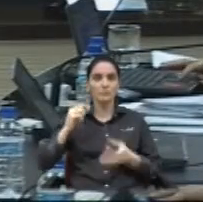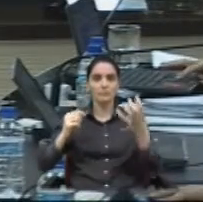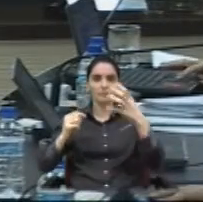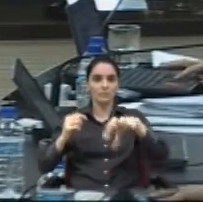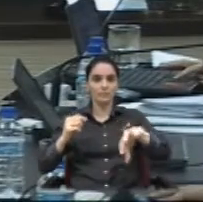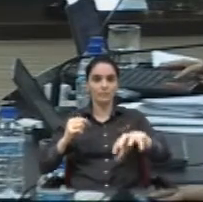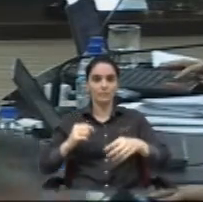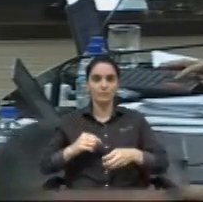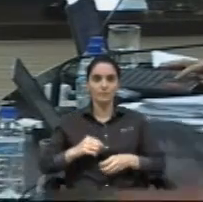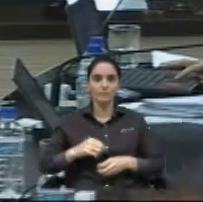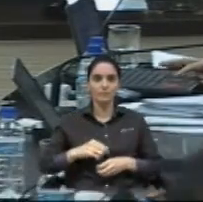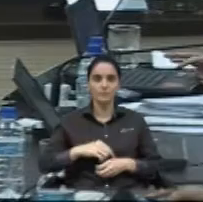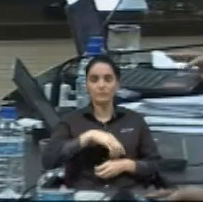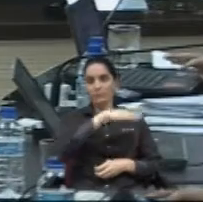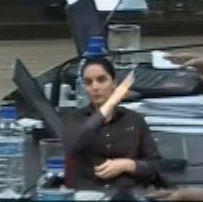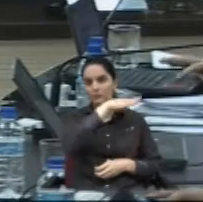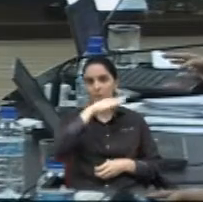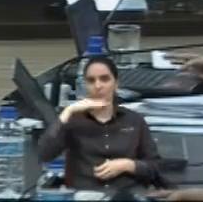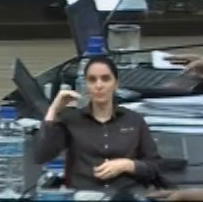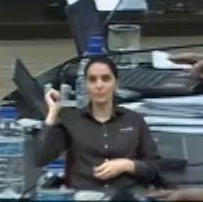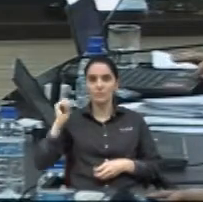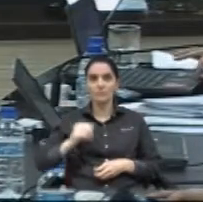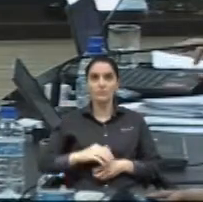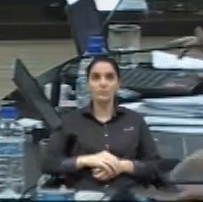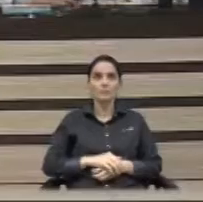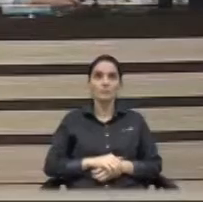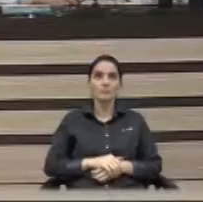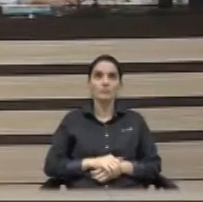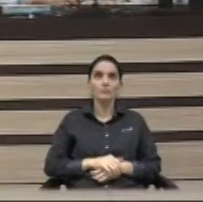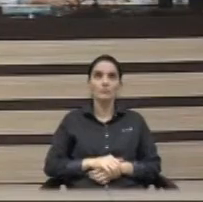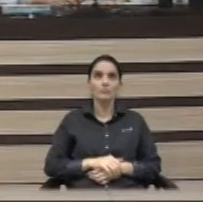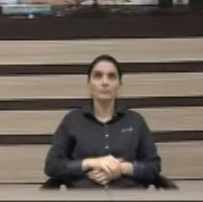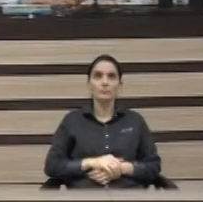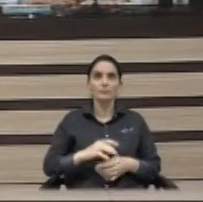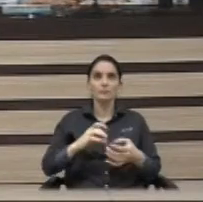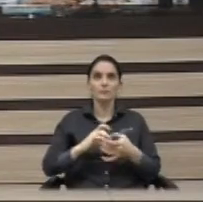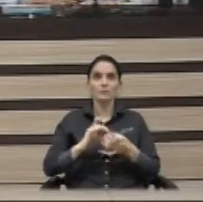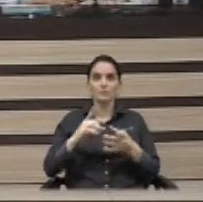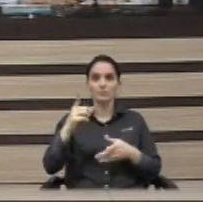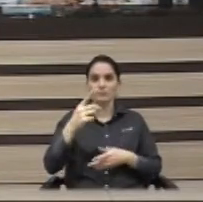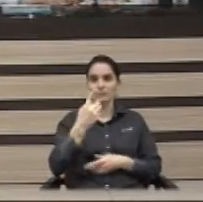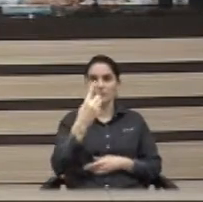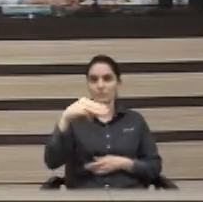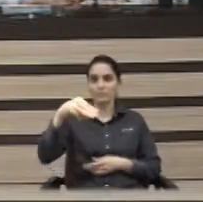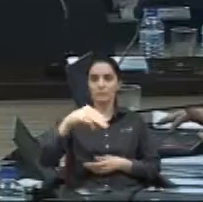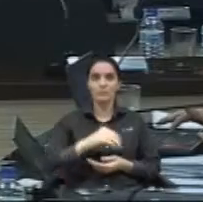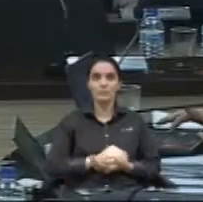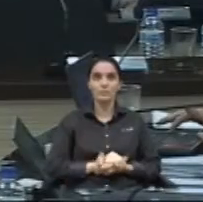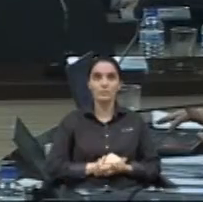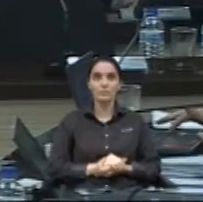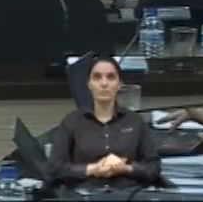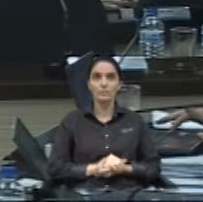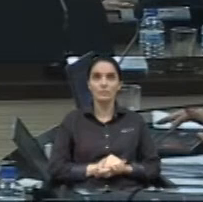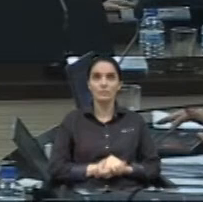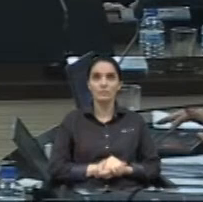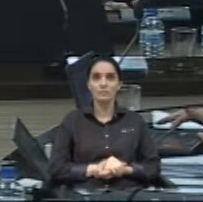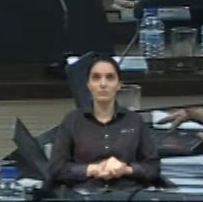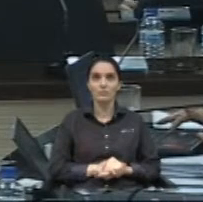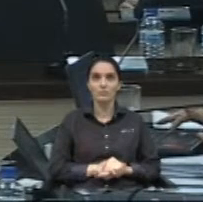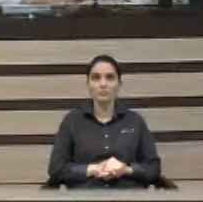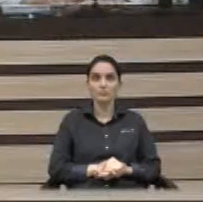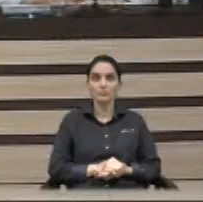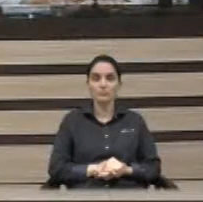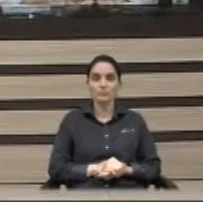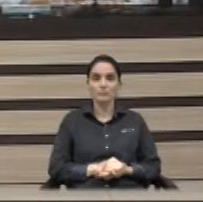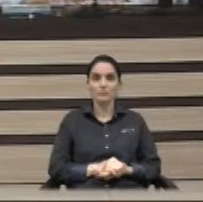Dispenso. Aloísio Andrade. Senhor Aloísio, a palavra é livre, o senhor tem 1 minuto. Mas porque eu pedi, né, presidente? Eu teria